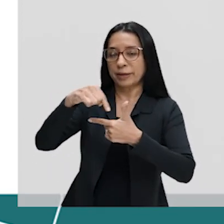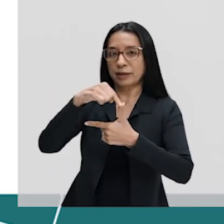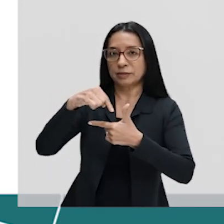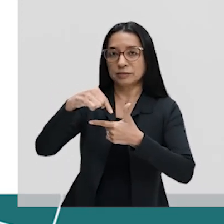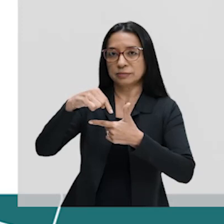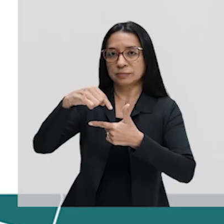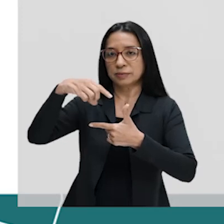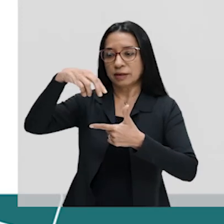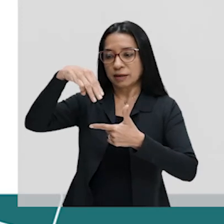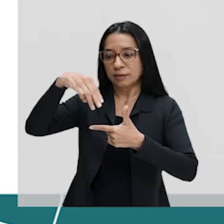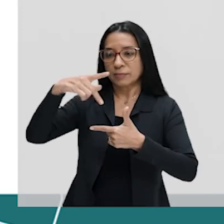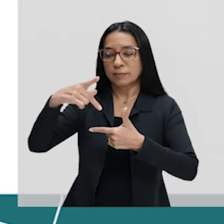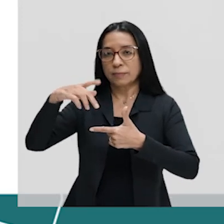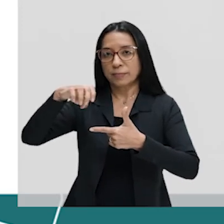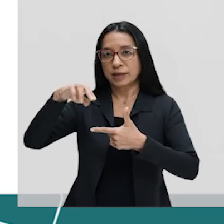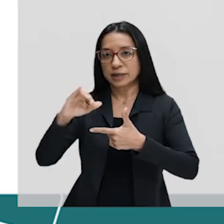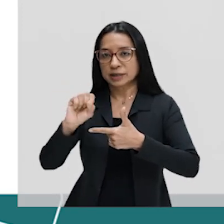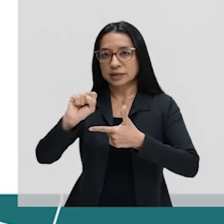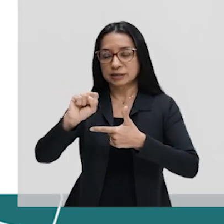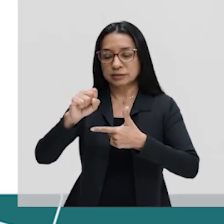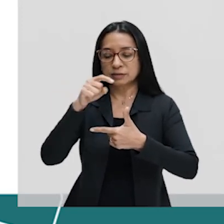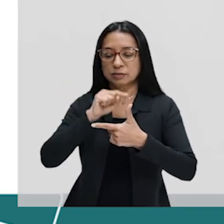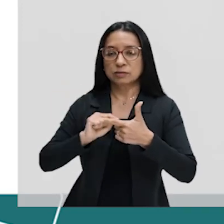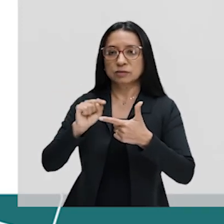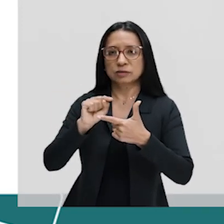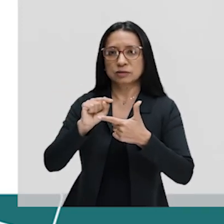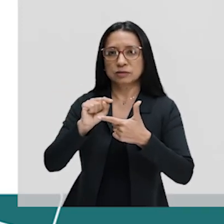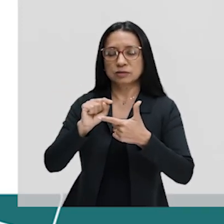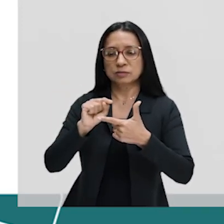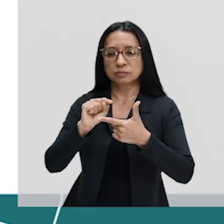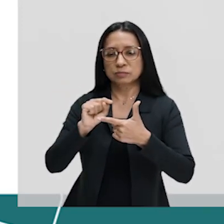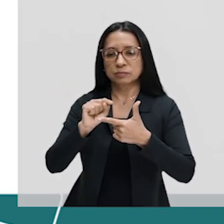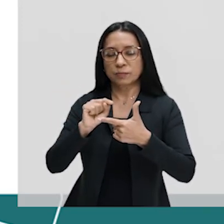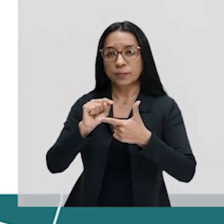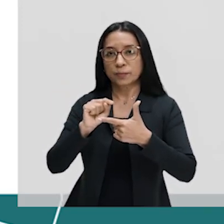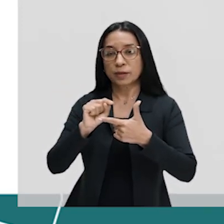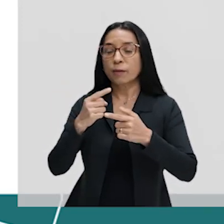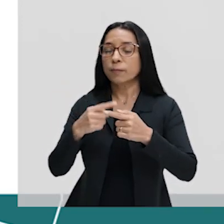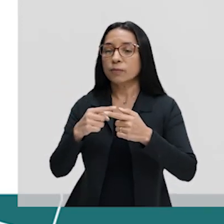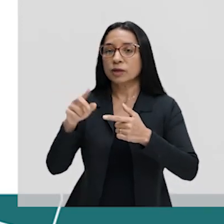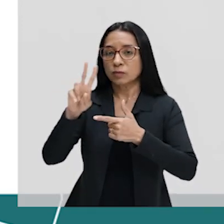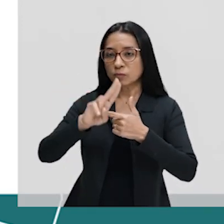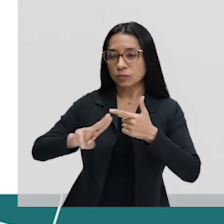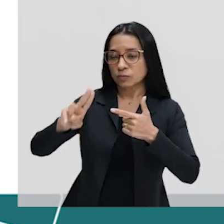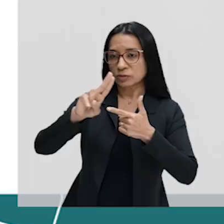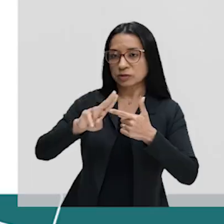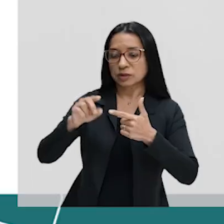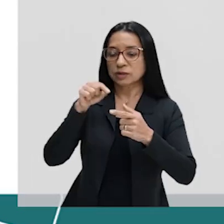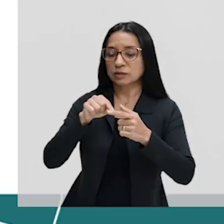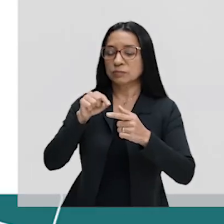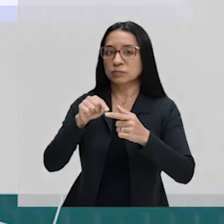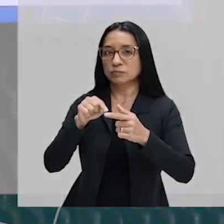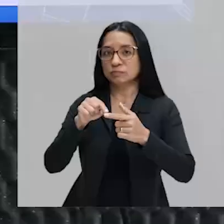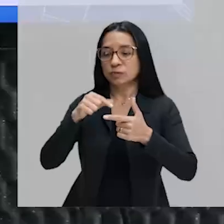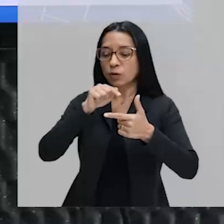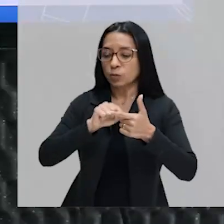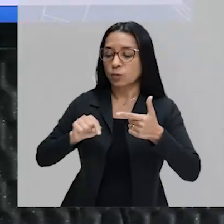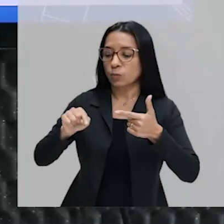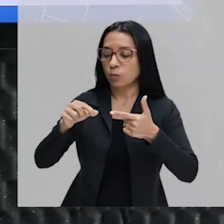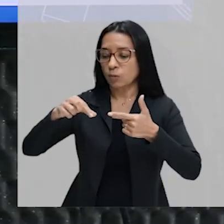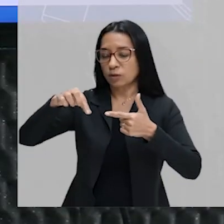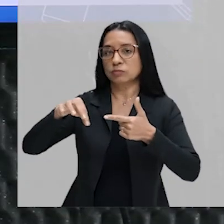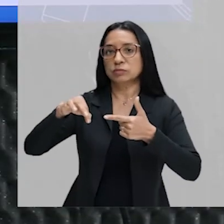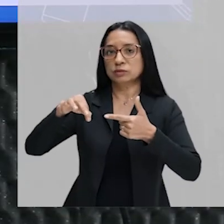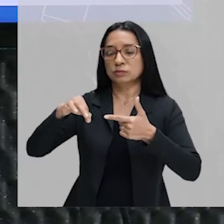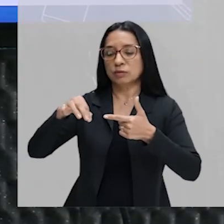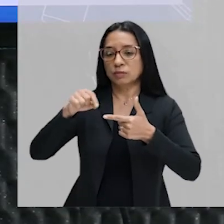Hemipênis. Então, são órgãos que servem para ser introduzido no órgão sexual feminino, tá?